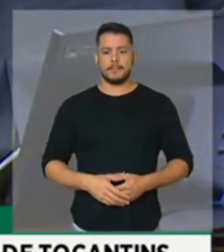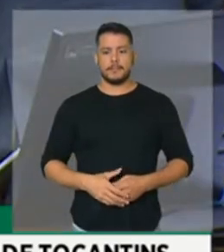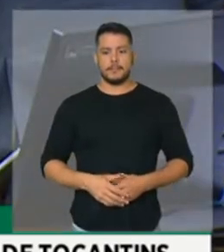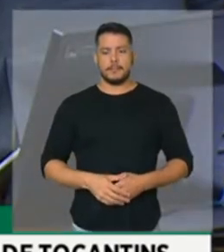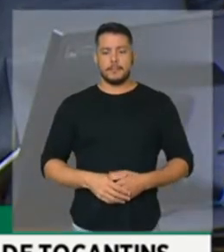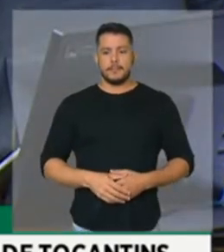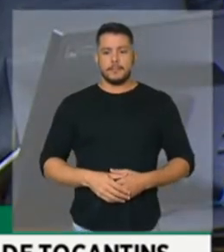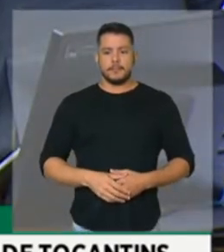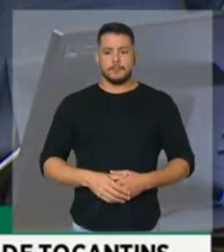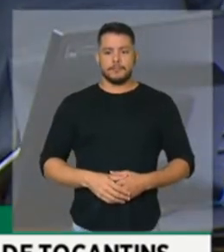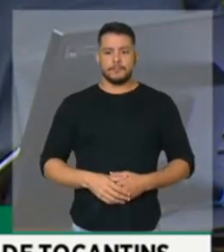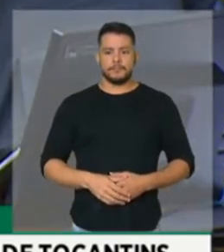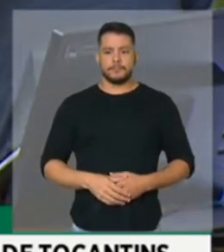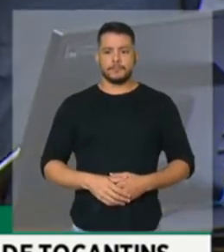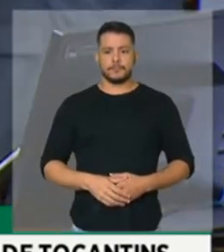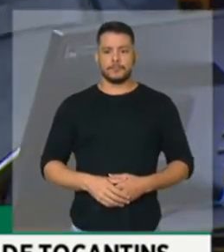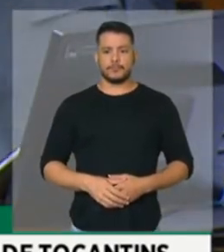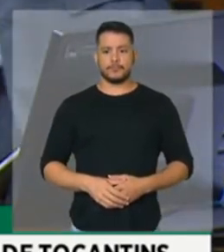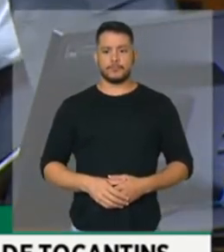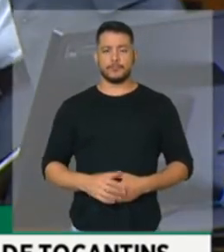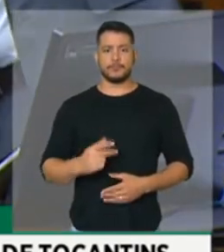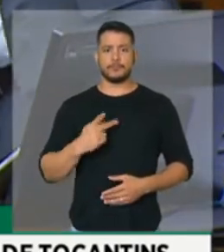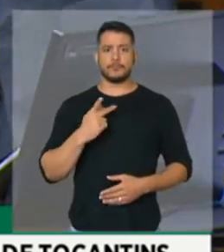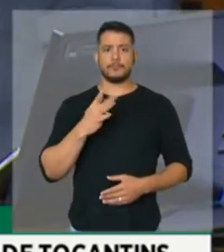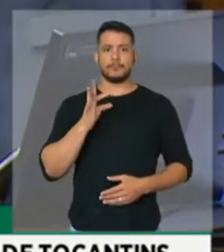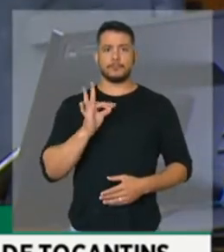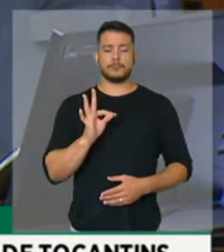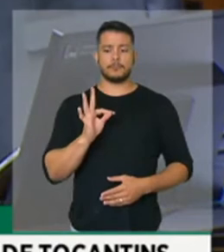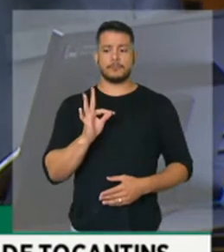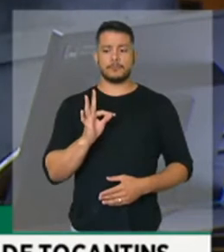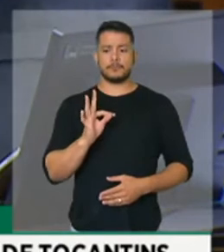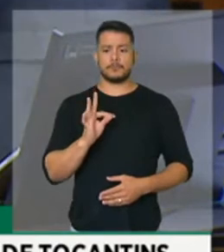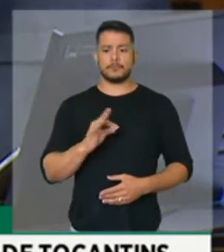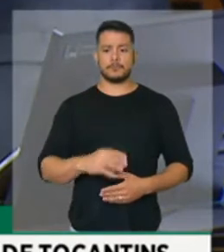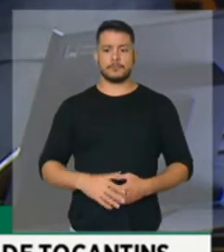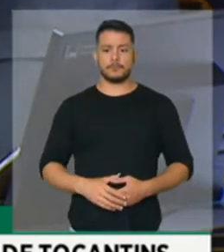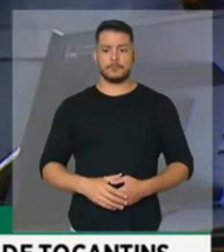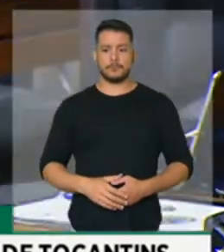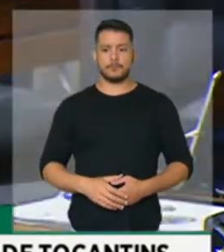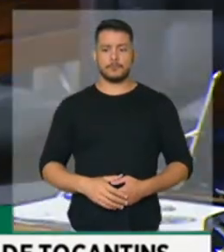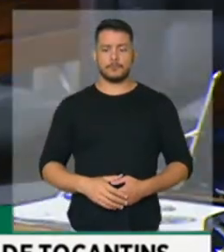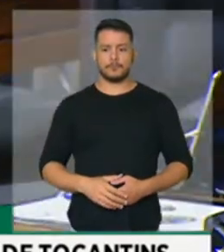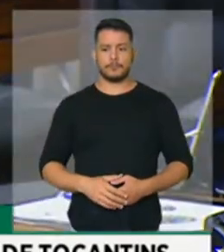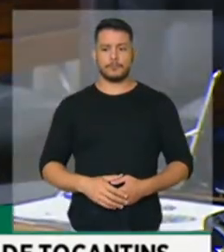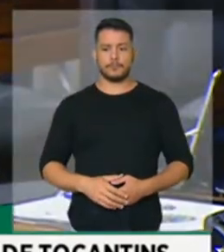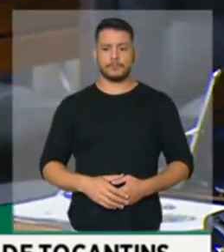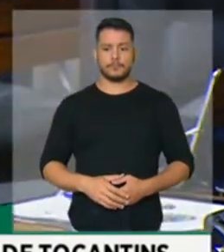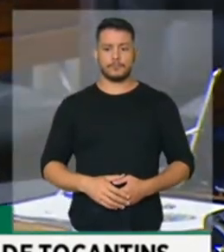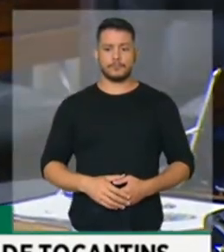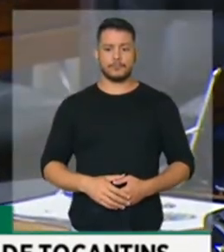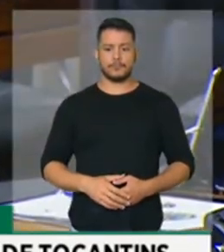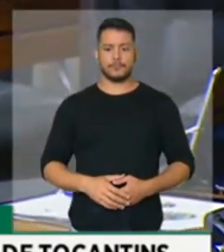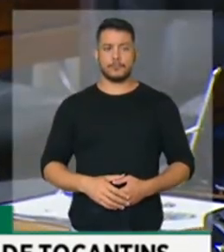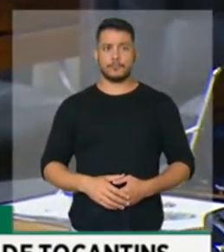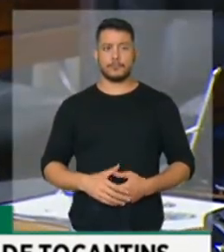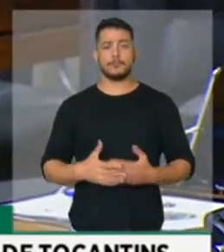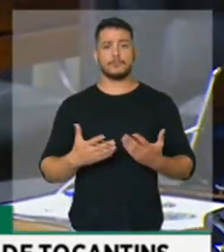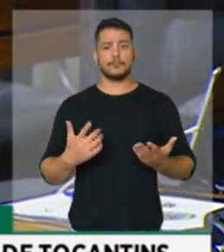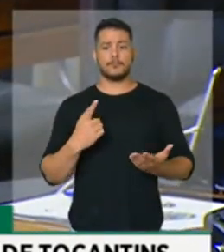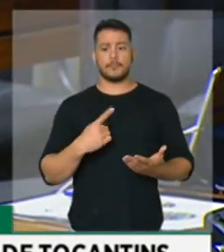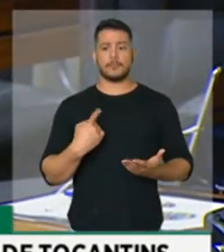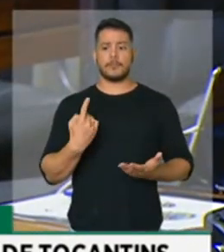Senhor presidente, podemos. Como orienta o PT. Presidente, nós queremos aqui, em nome da bancada do